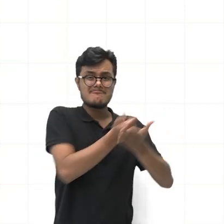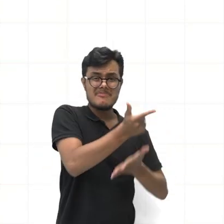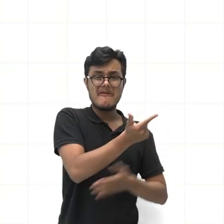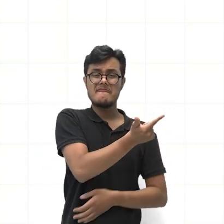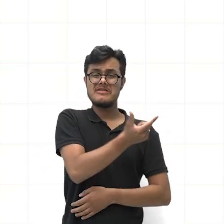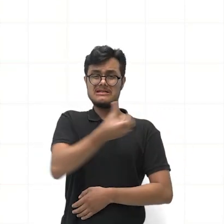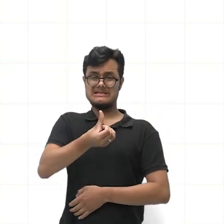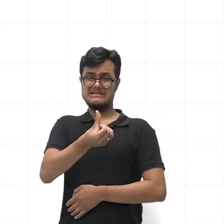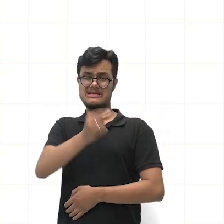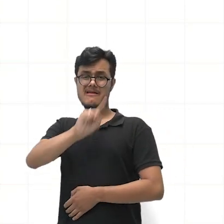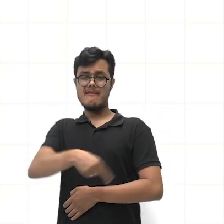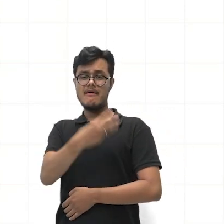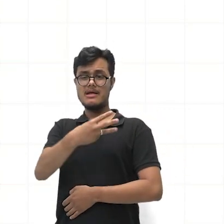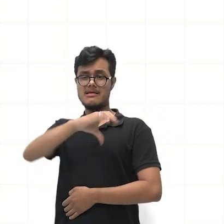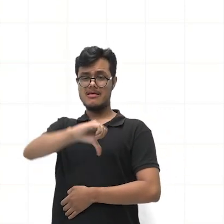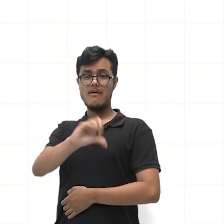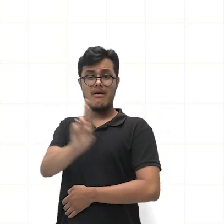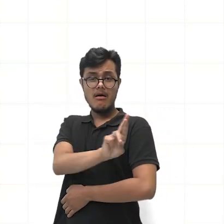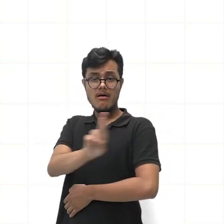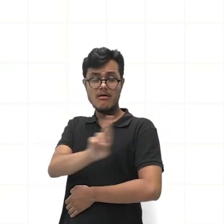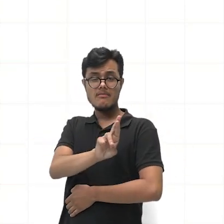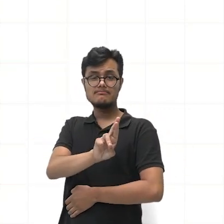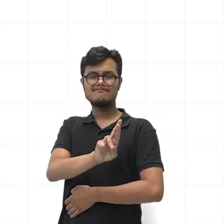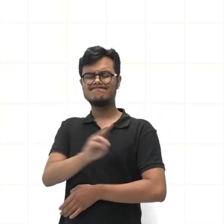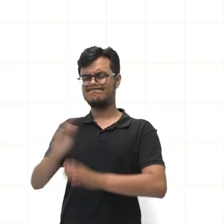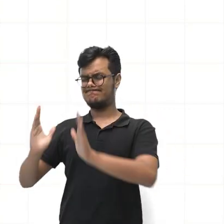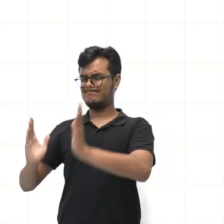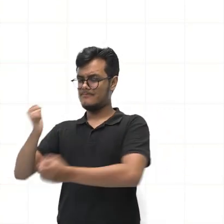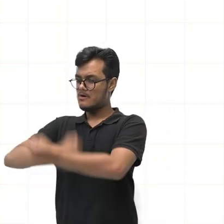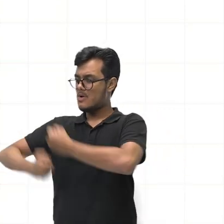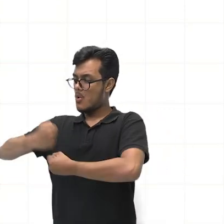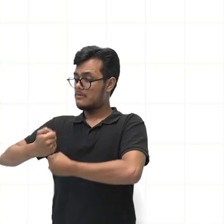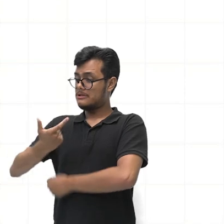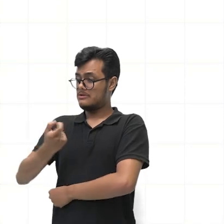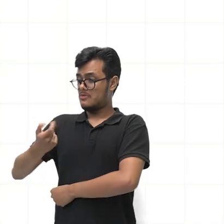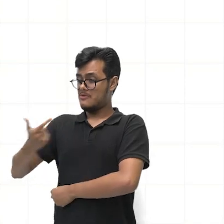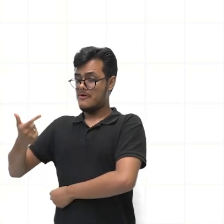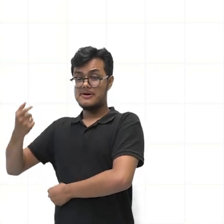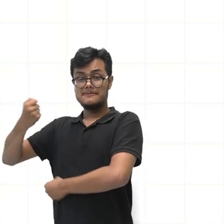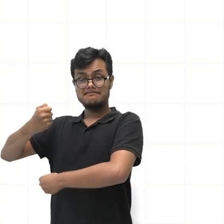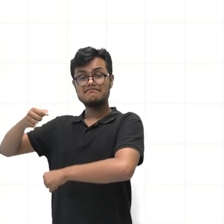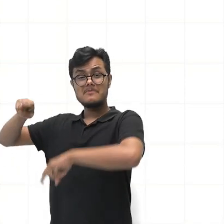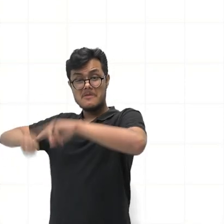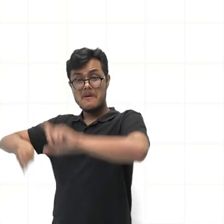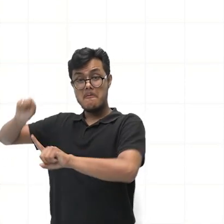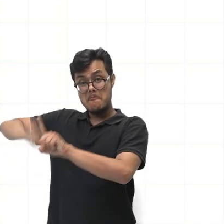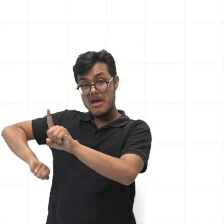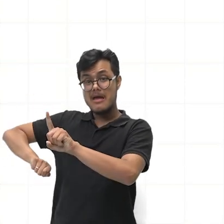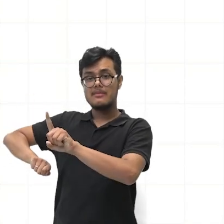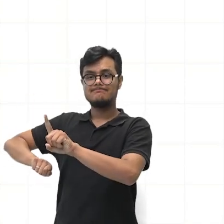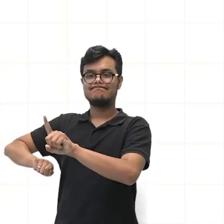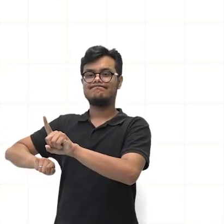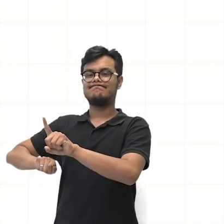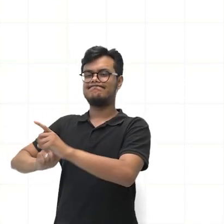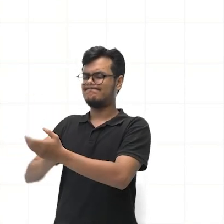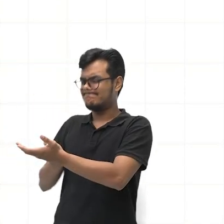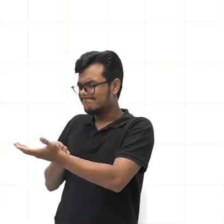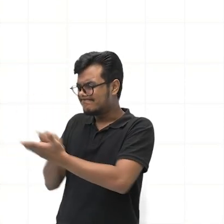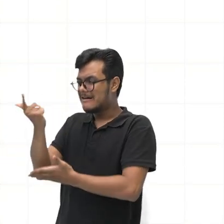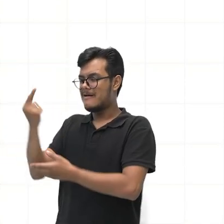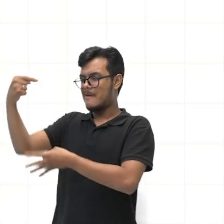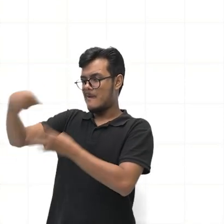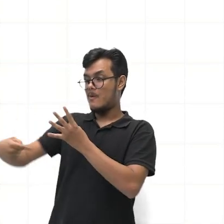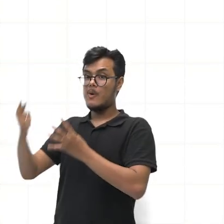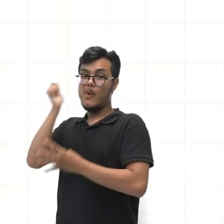R$ 26,39. Em junho de 2022, essa pessoa